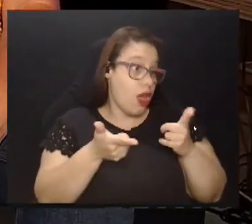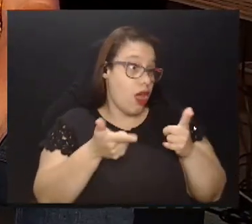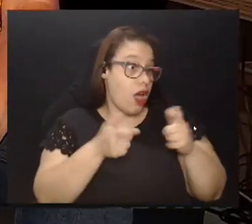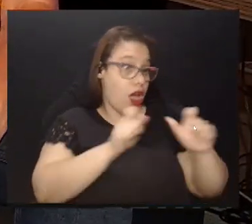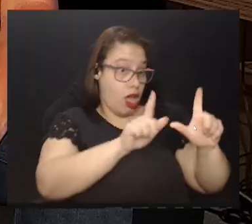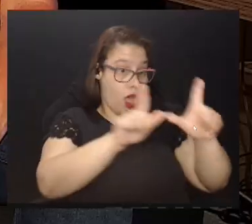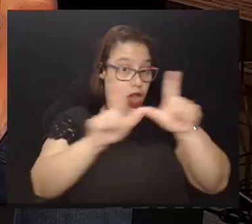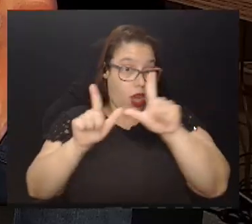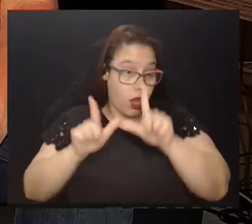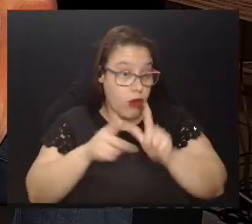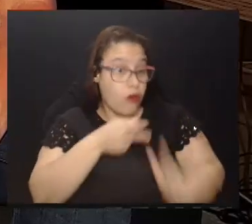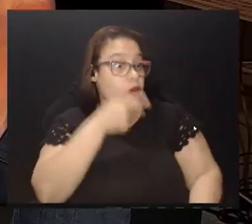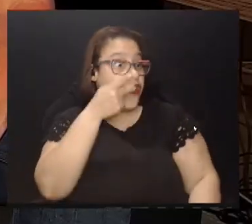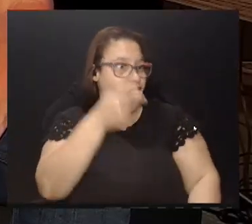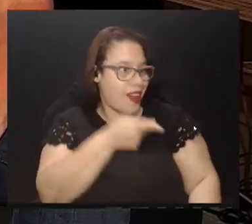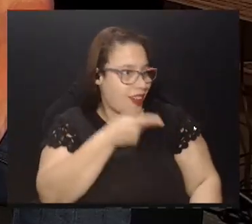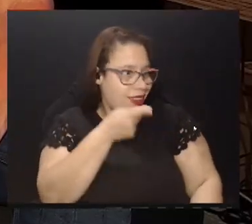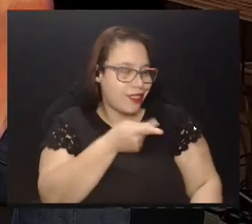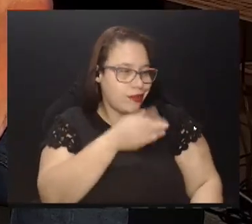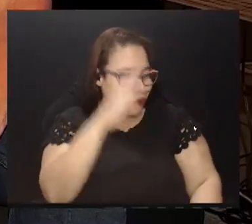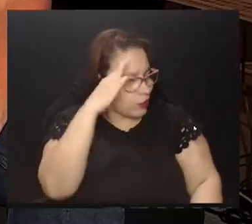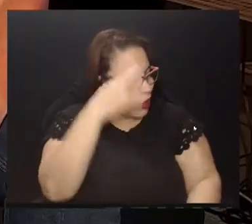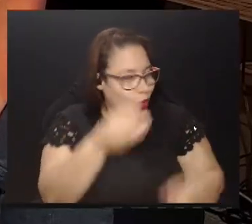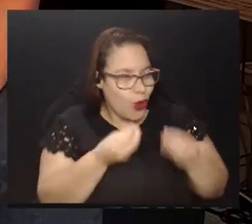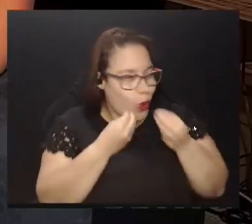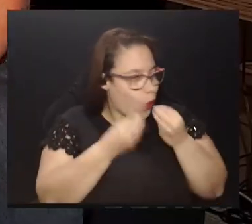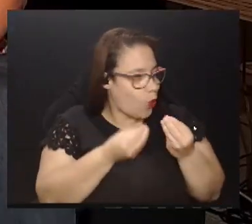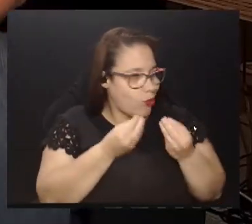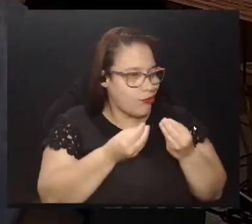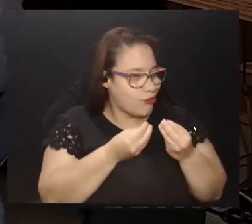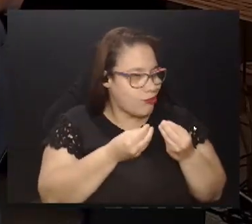coisa. Como que é a parte de dirigir